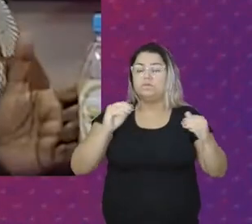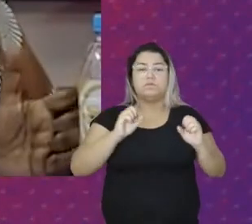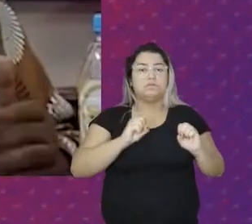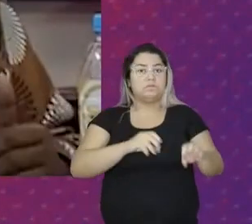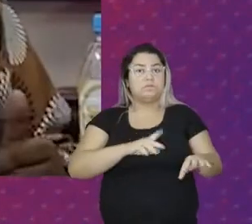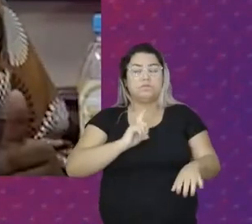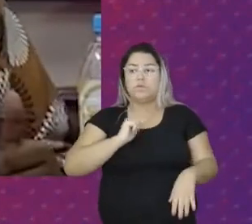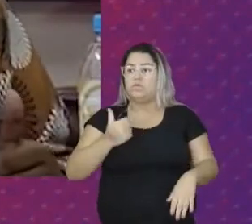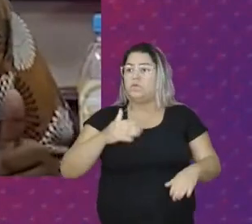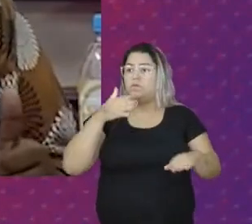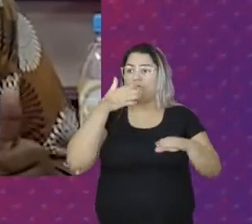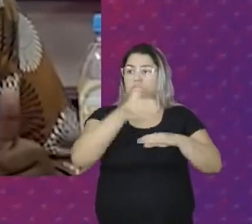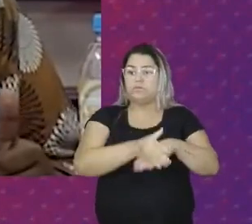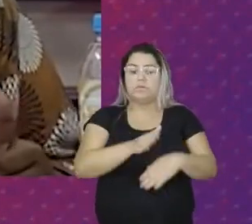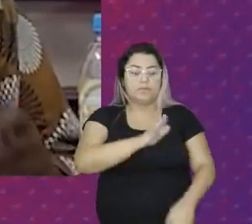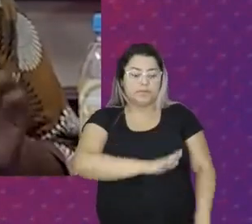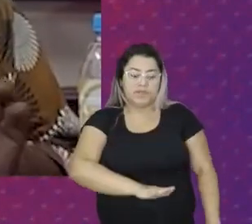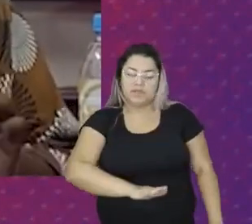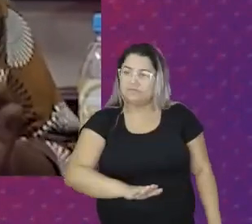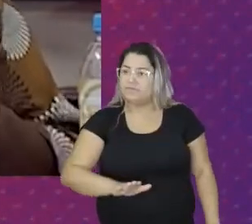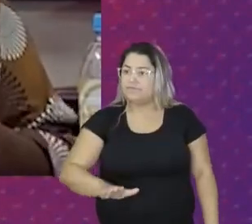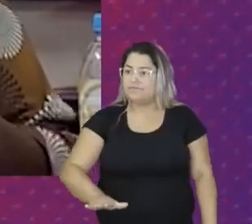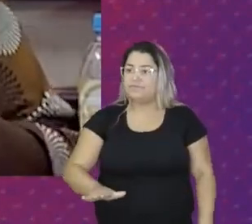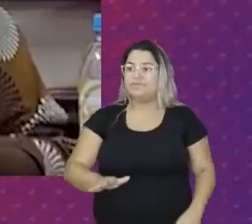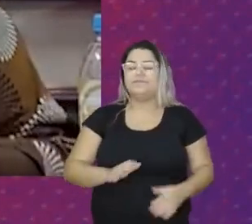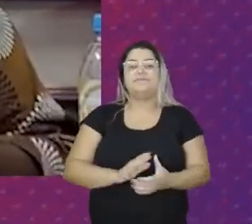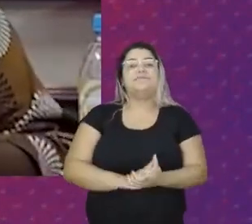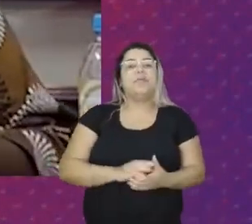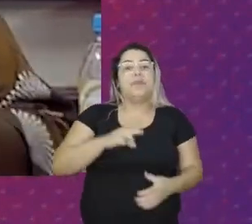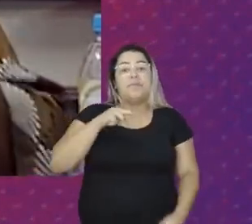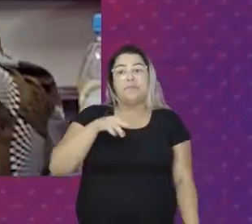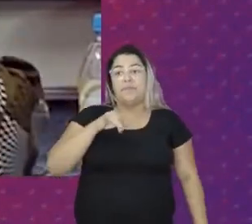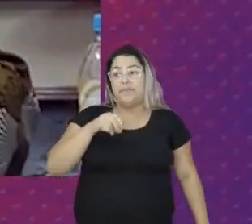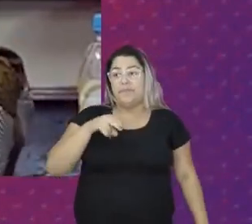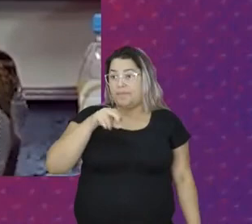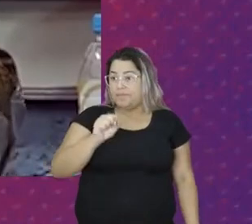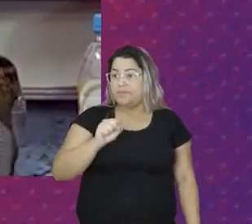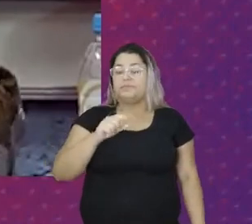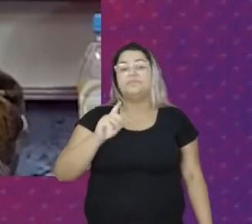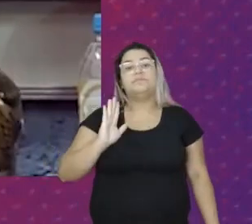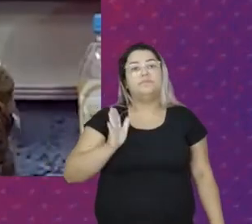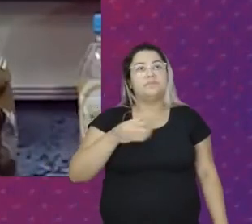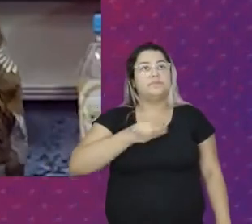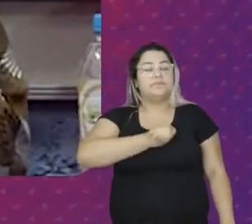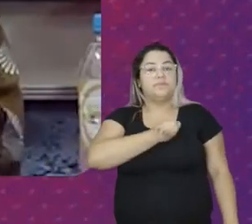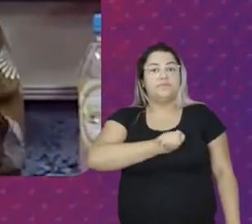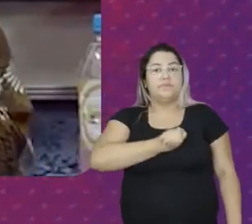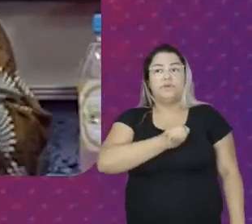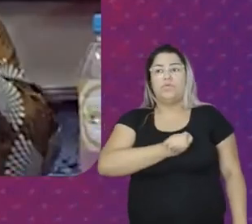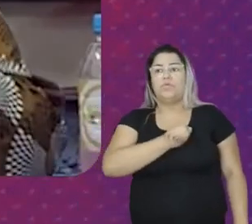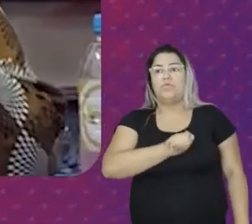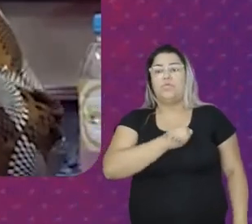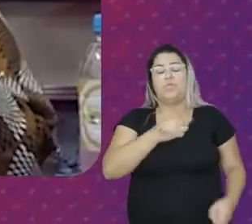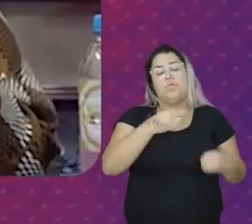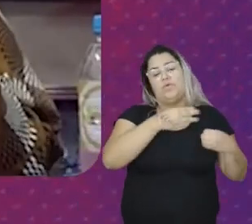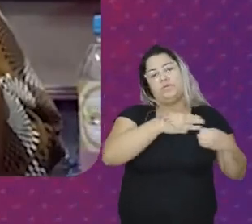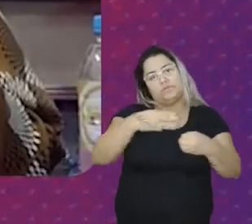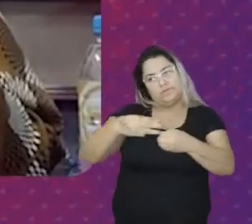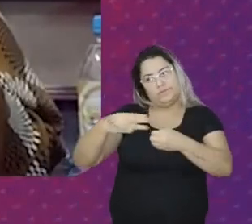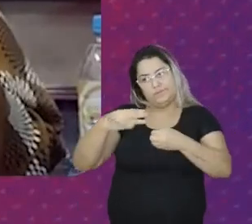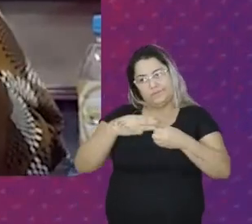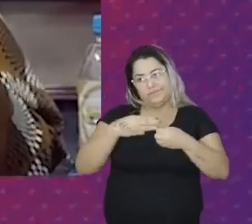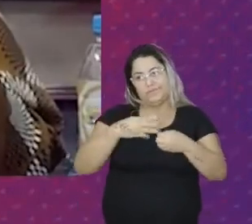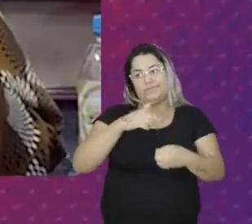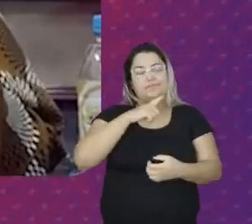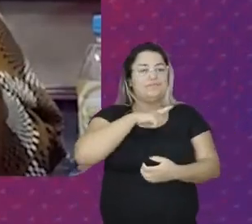tiveram acesso à educação infantil. E olha, Minas Gerais, nós ainda vivemos em Minas Gerais municípios que